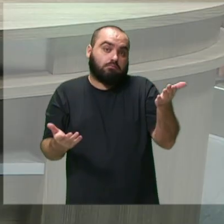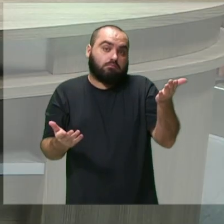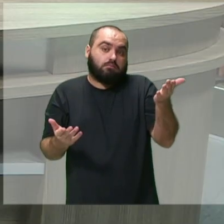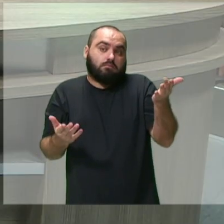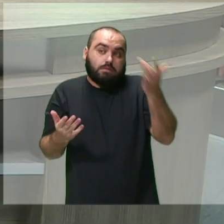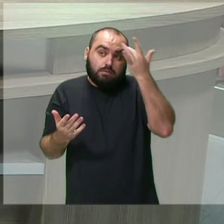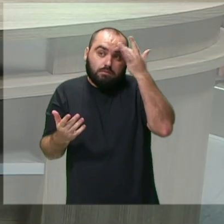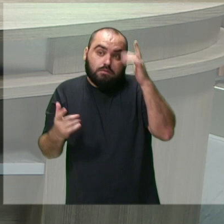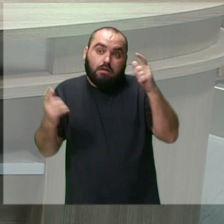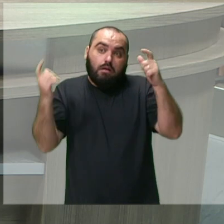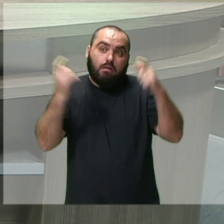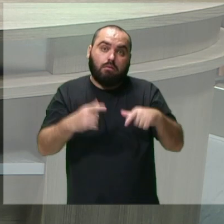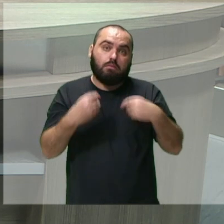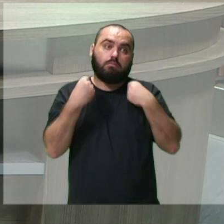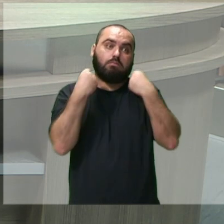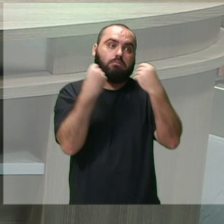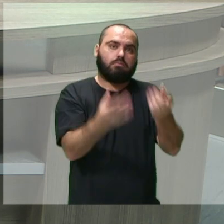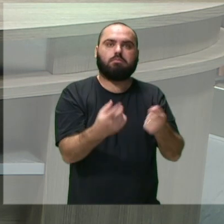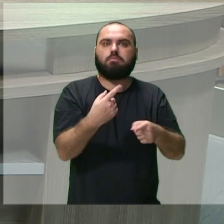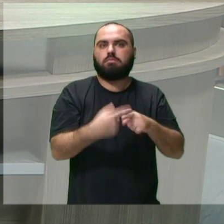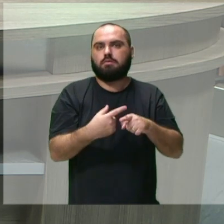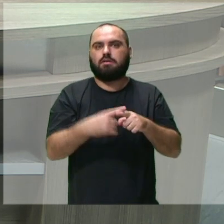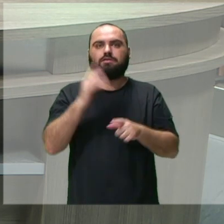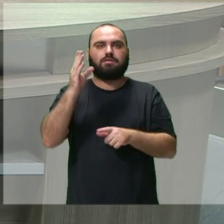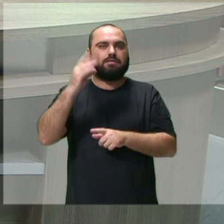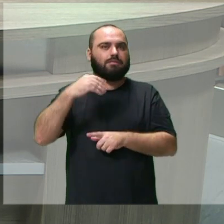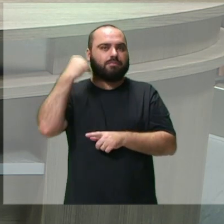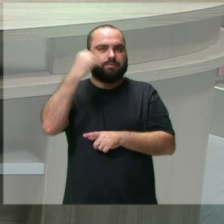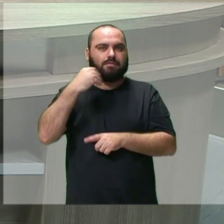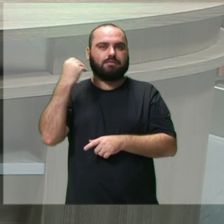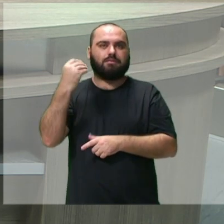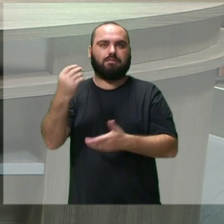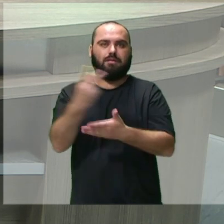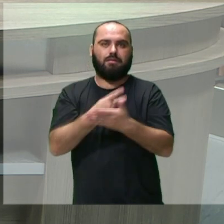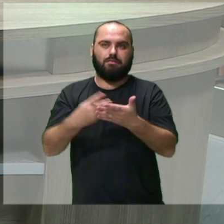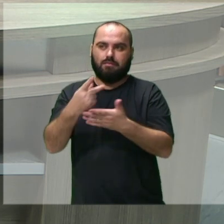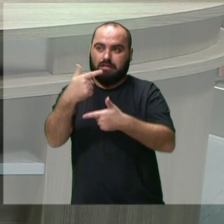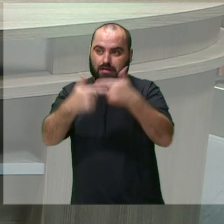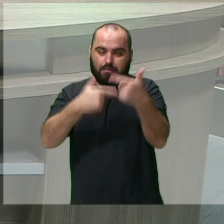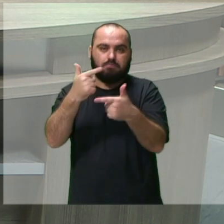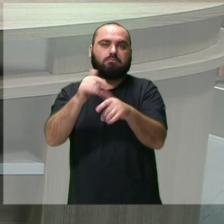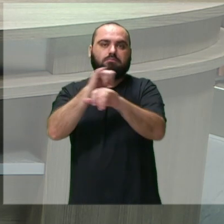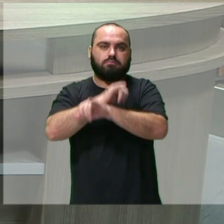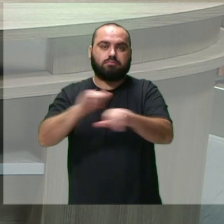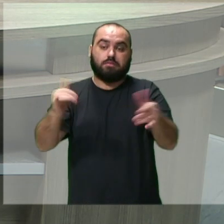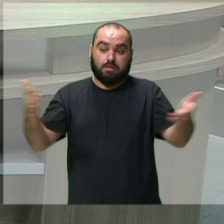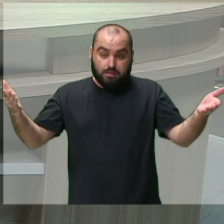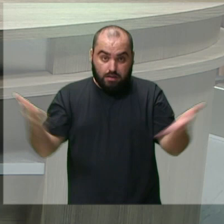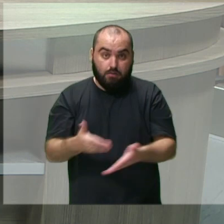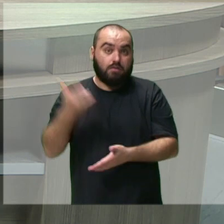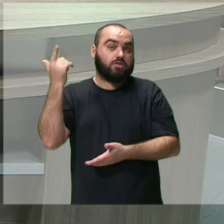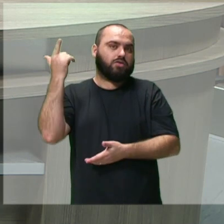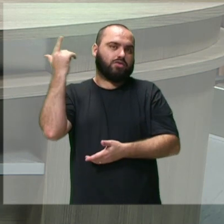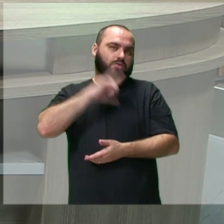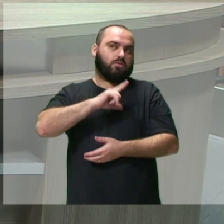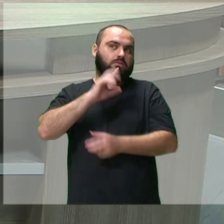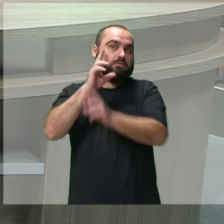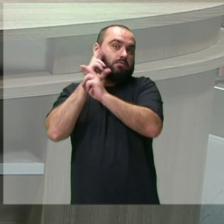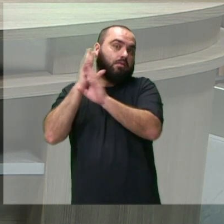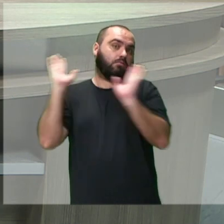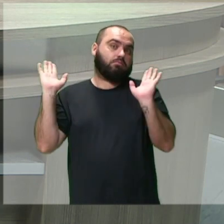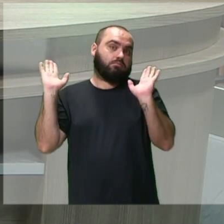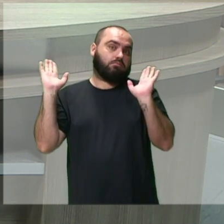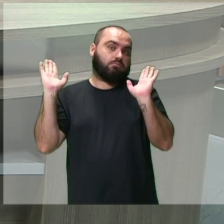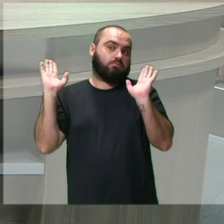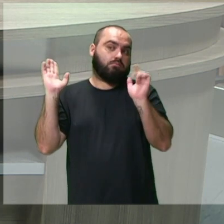fato, né, que aconteceu. Ou seja, a gente já passou por essa experiência de exportar o trabalho e agora isso vai acontecer novamente, eu espero. Talvez num